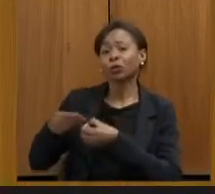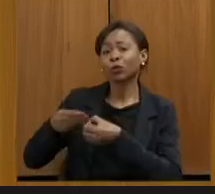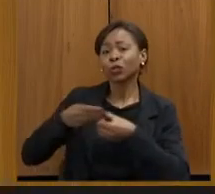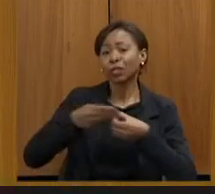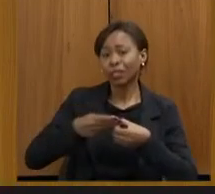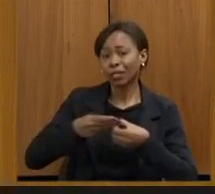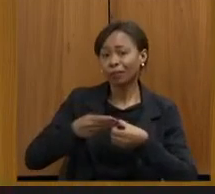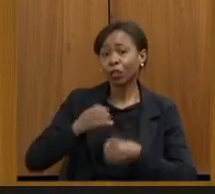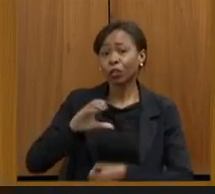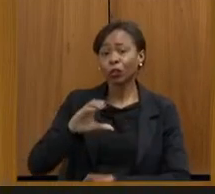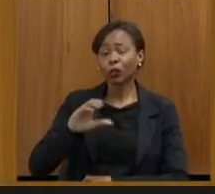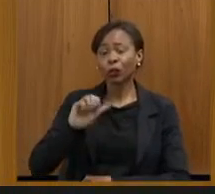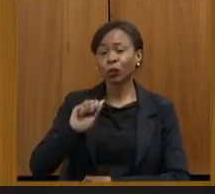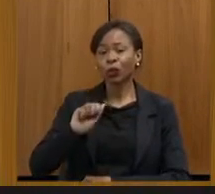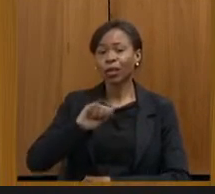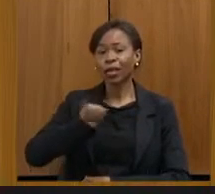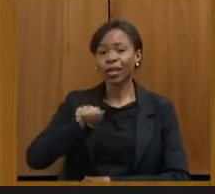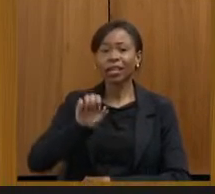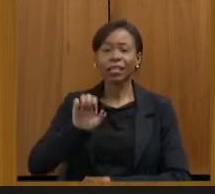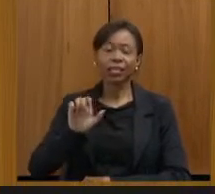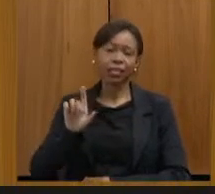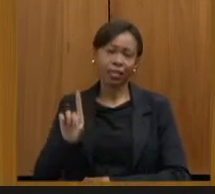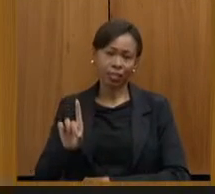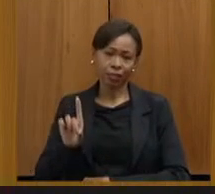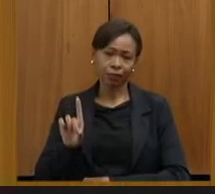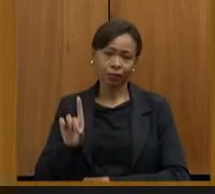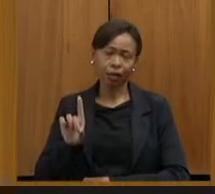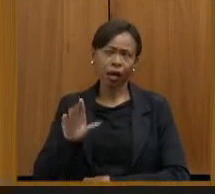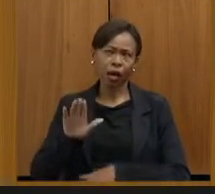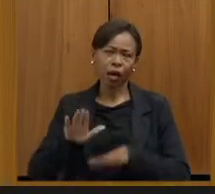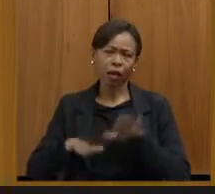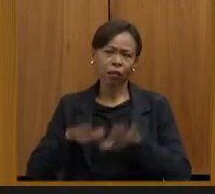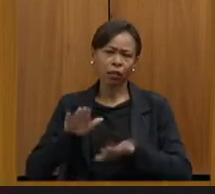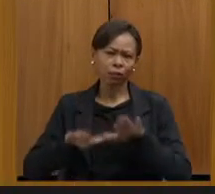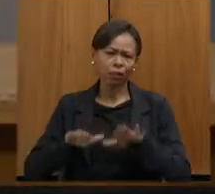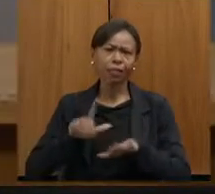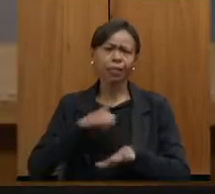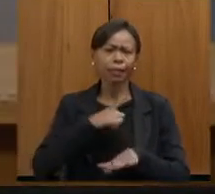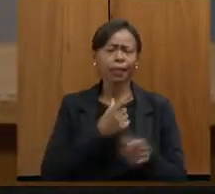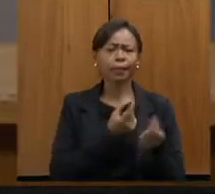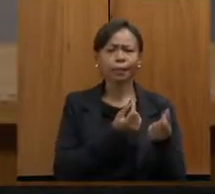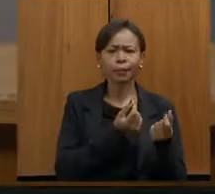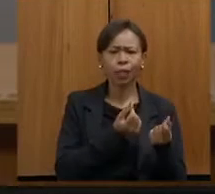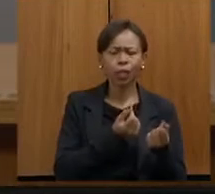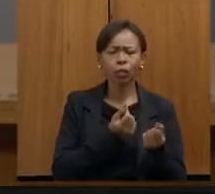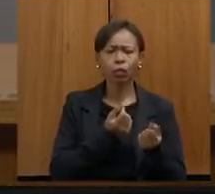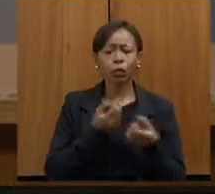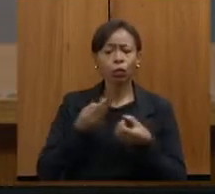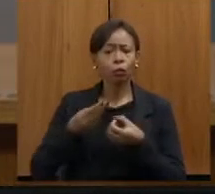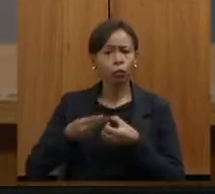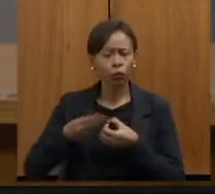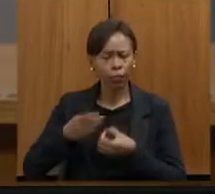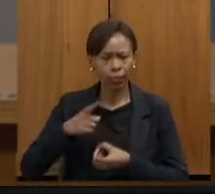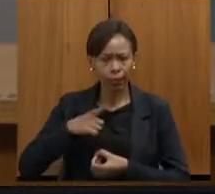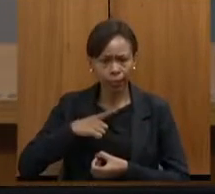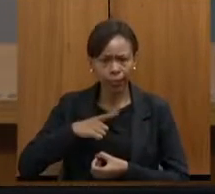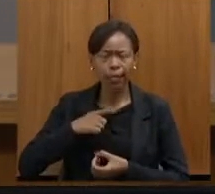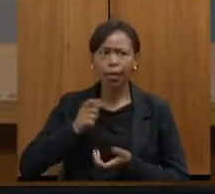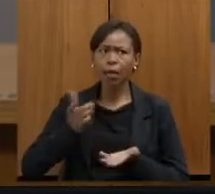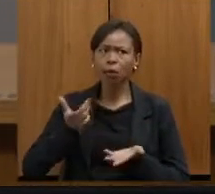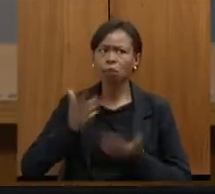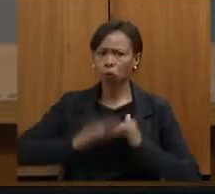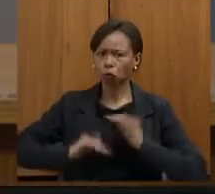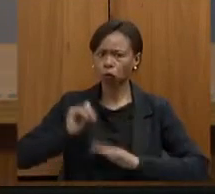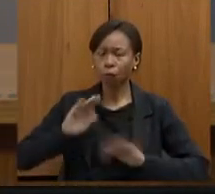Às vezes, gente tem o recurso, o município tem a capacidade técnica, mas a falta de certidão, a falta de algum